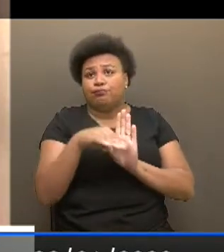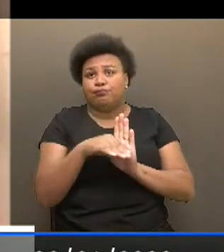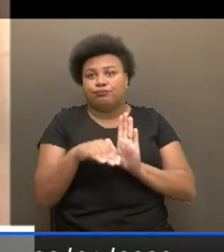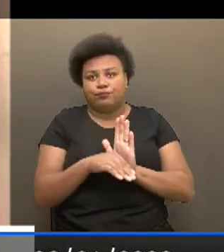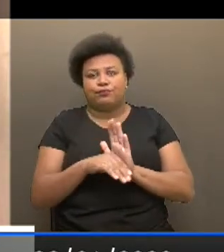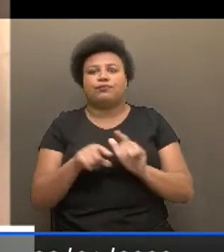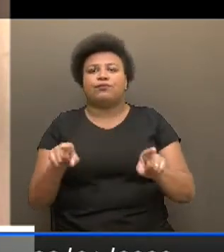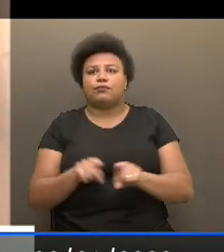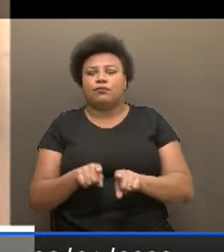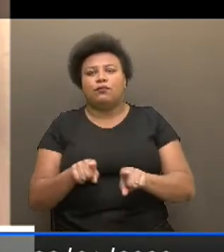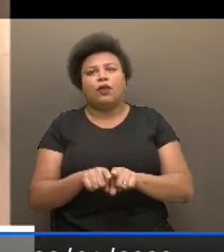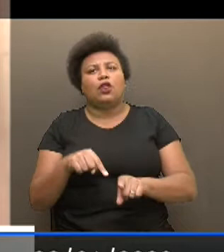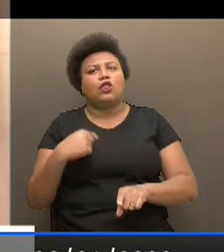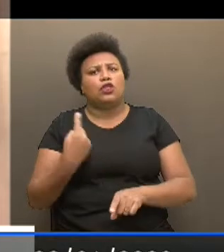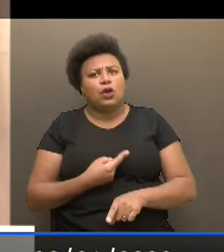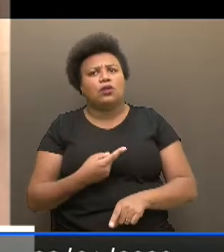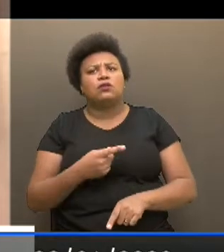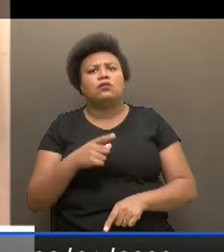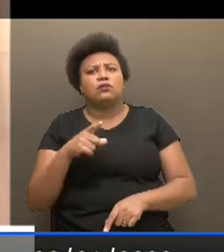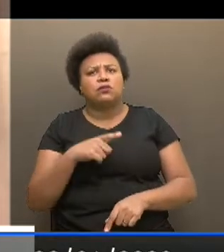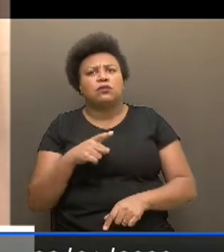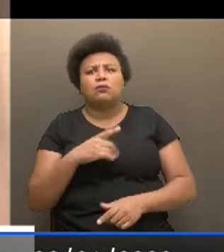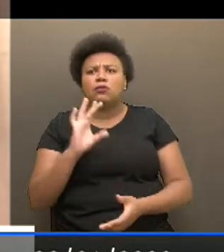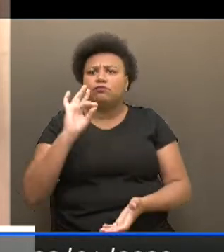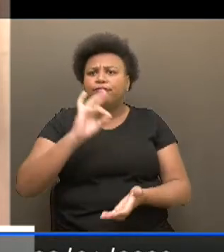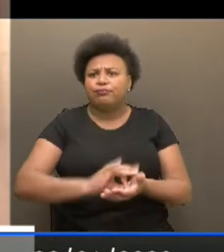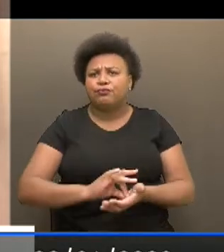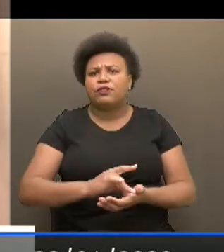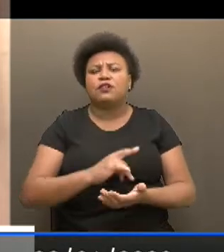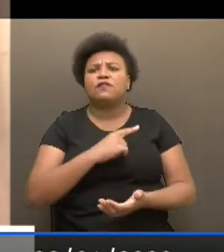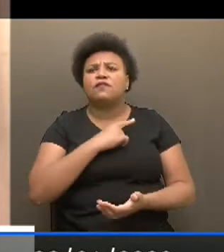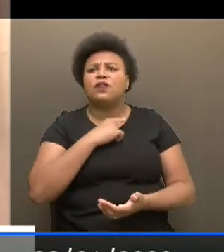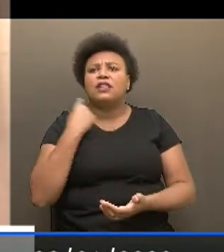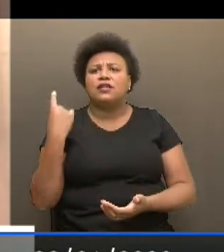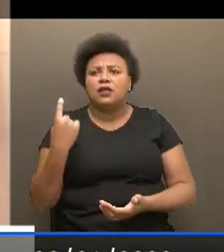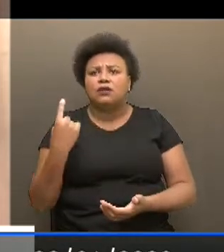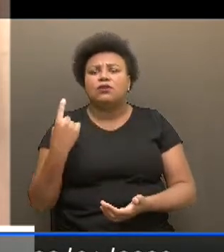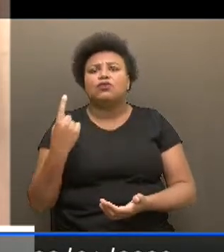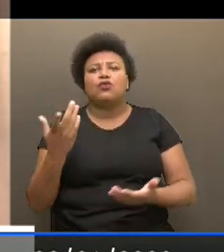mais, estamos até e validamos hoje a